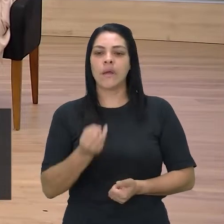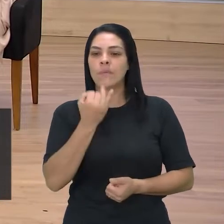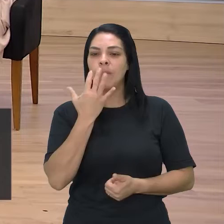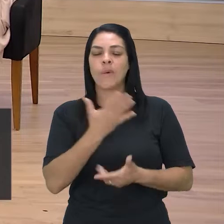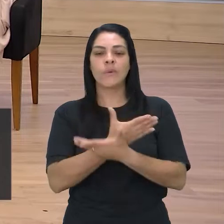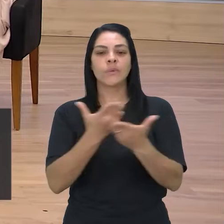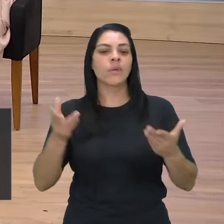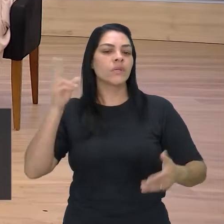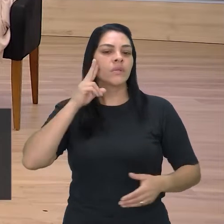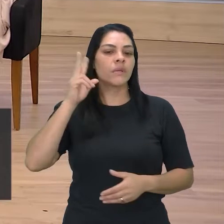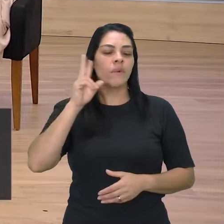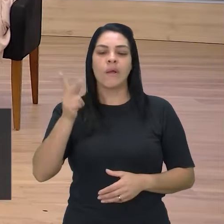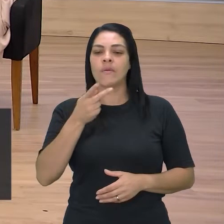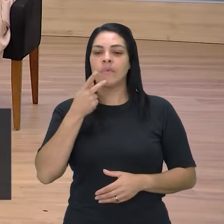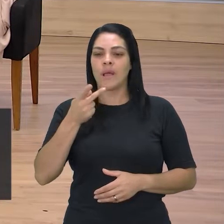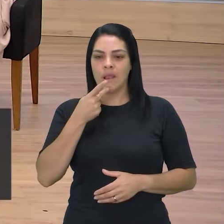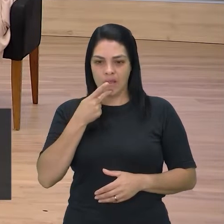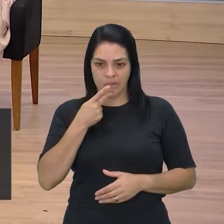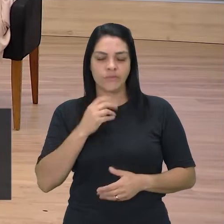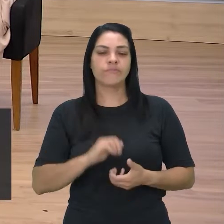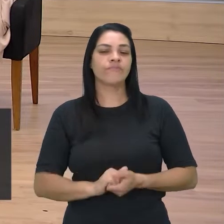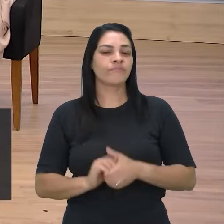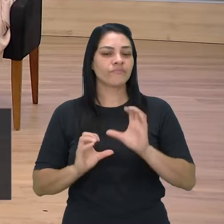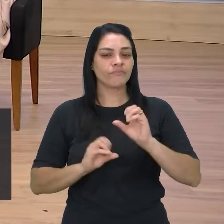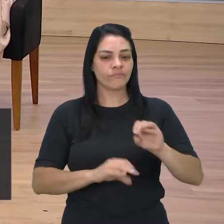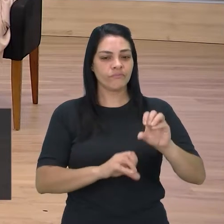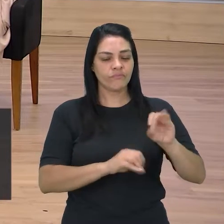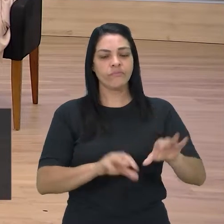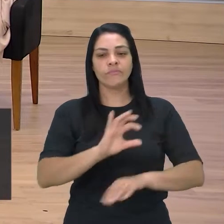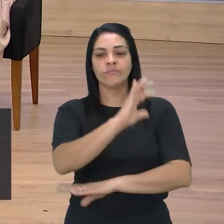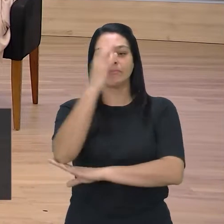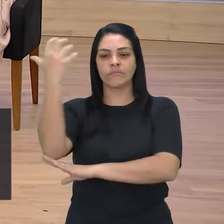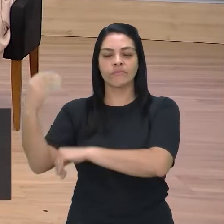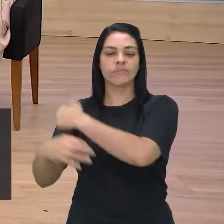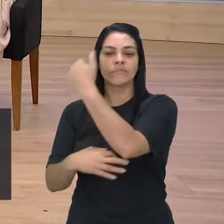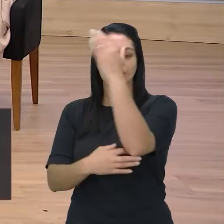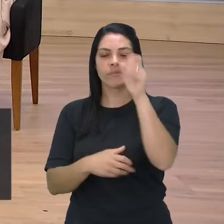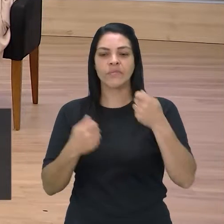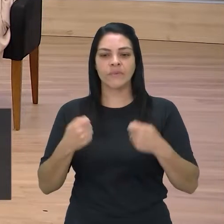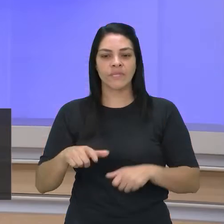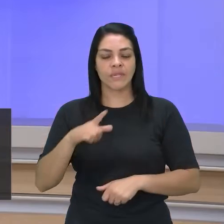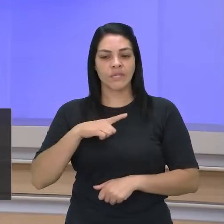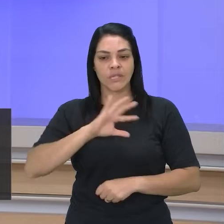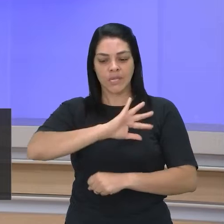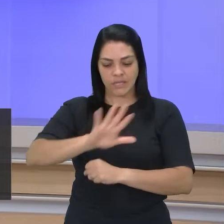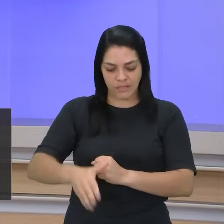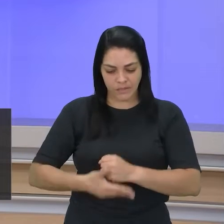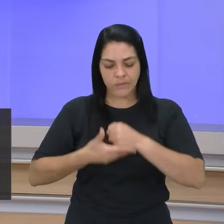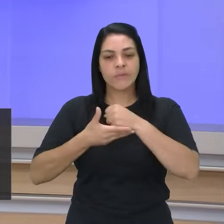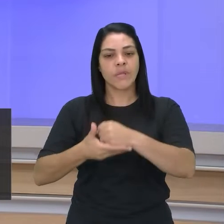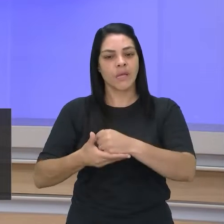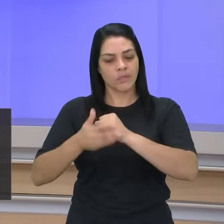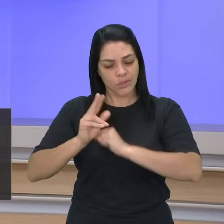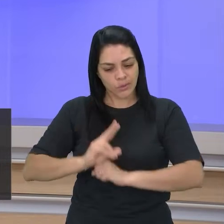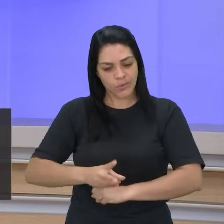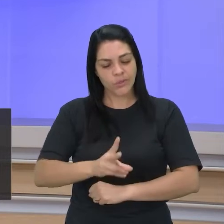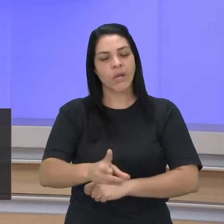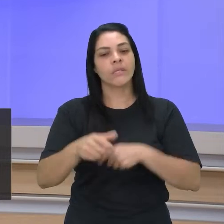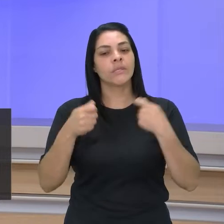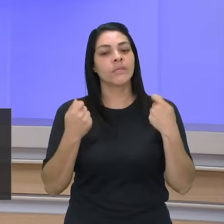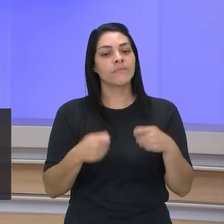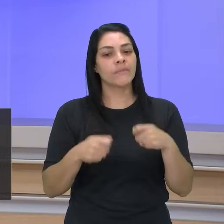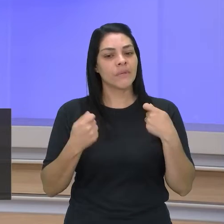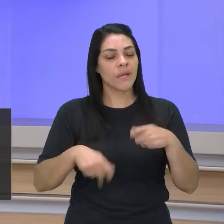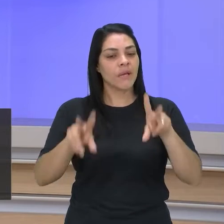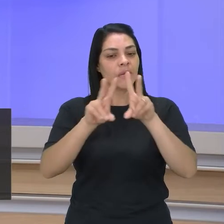lembrar que a gente está falando de educação ambiental. E essas ações têm que ter sustentabilidade, continuidade. Exatamente. Né? A questão